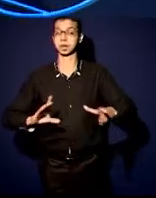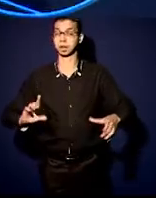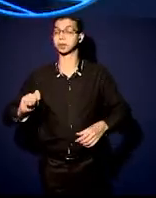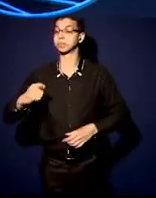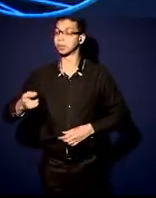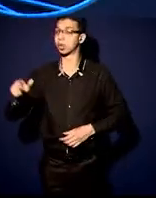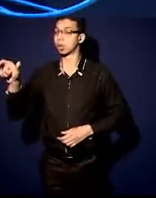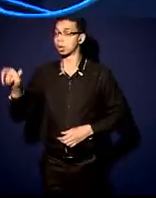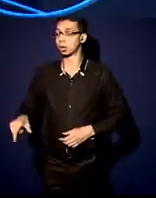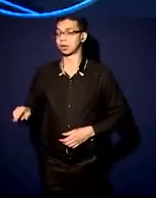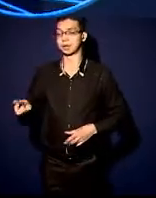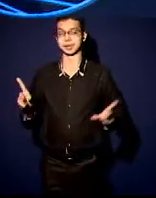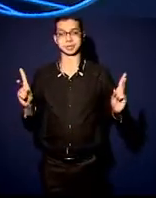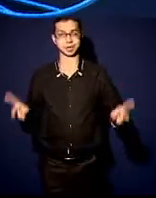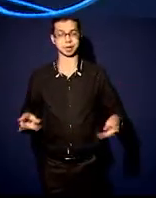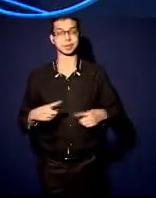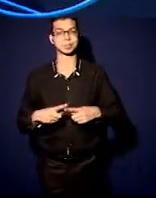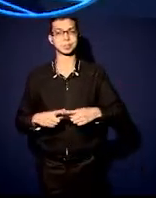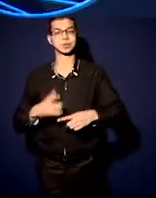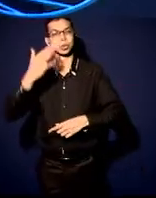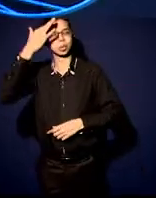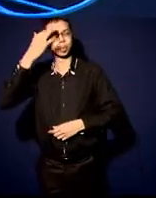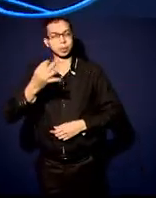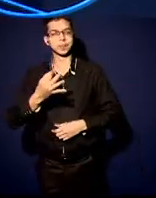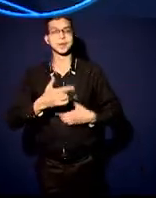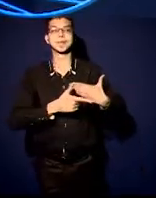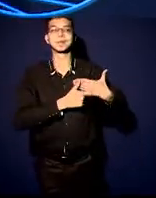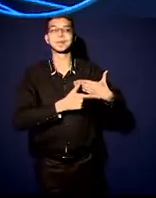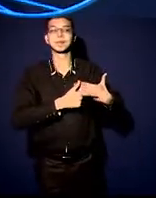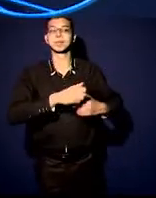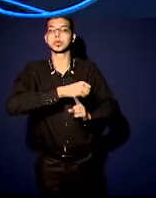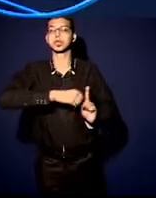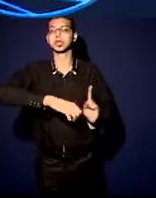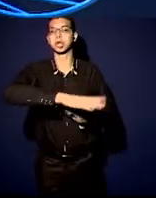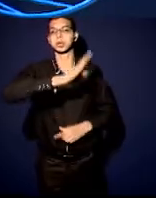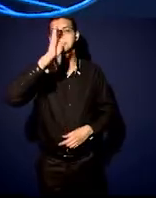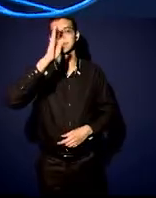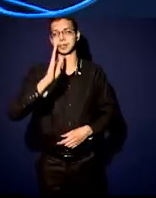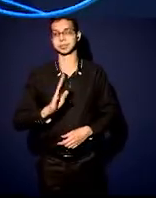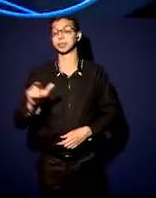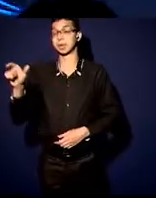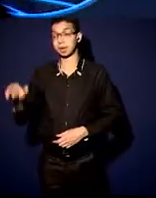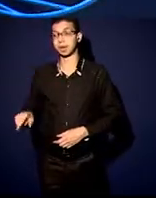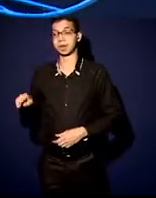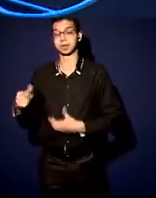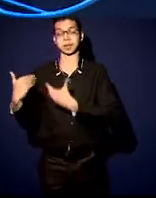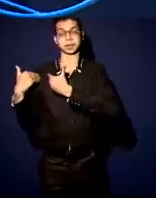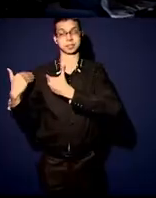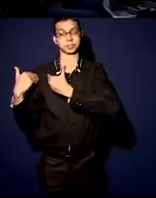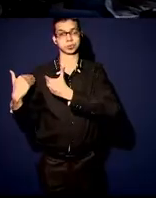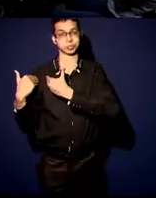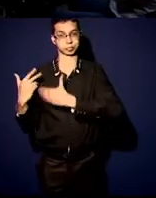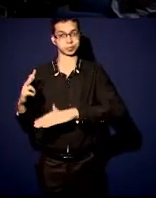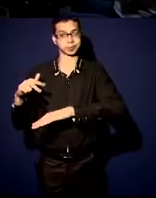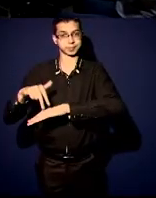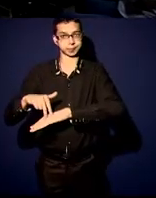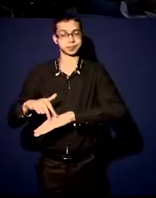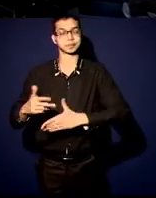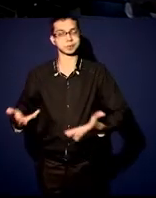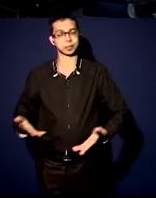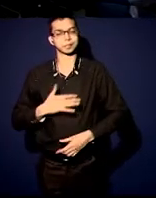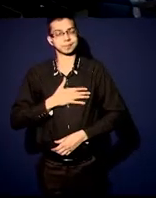institucional da posição importante que ele ocupa então querido ator Murilo favor